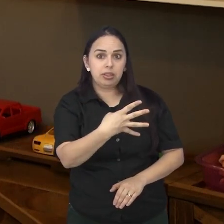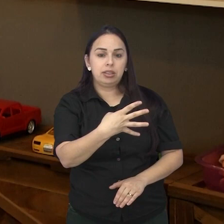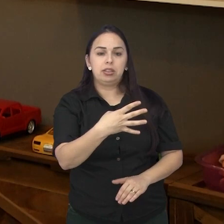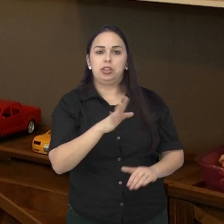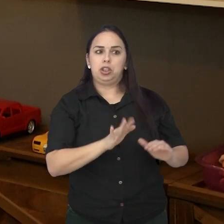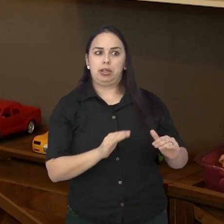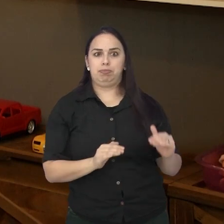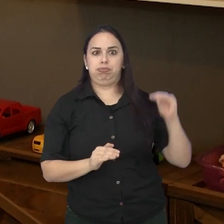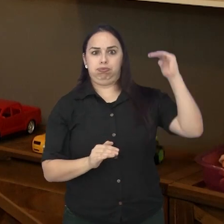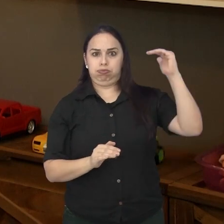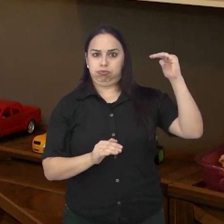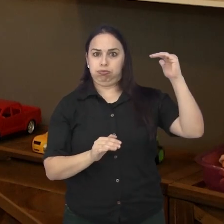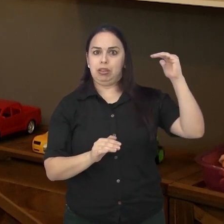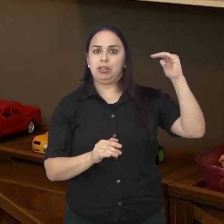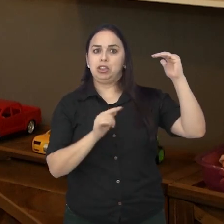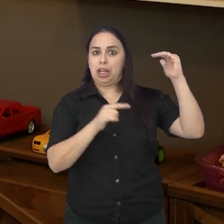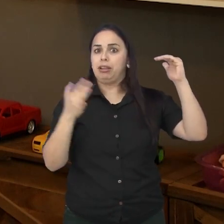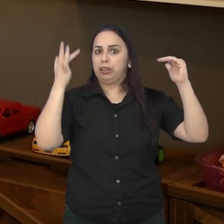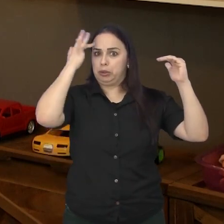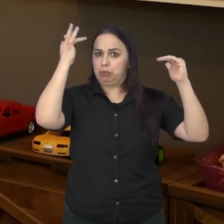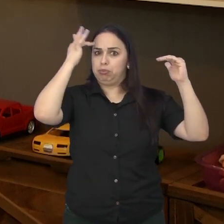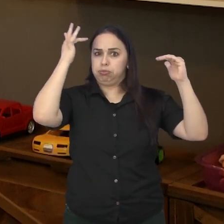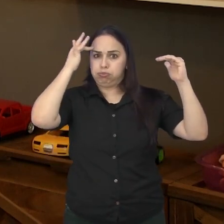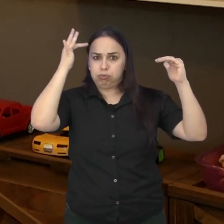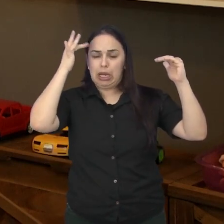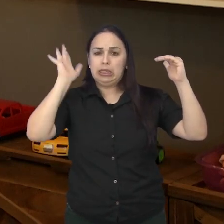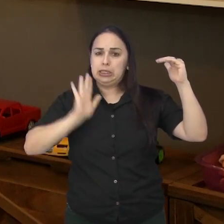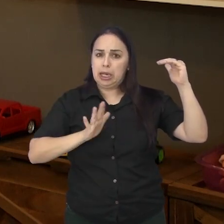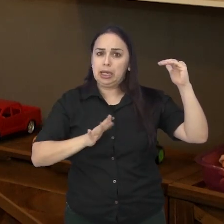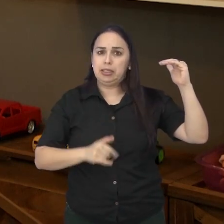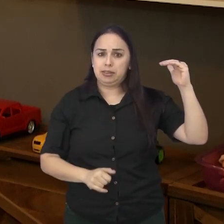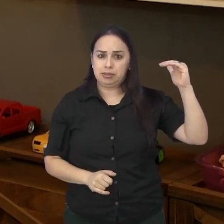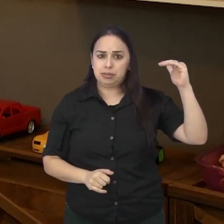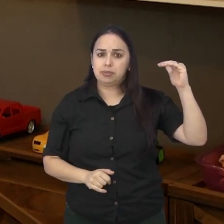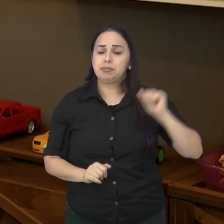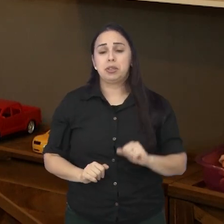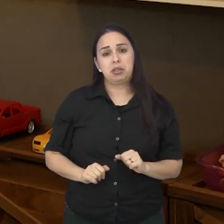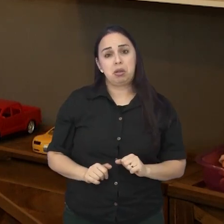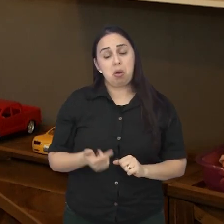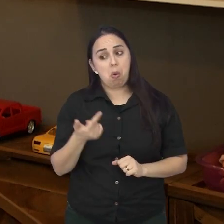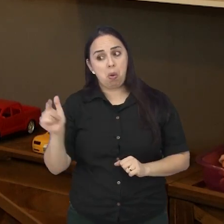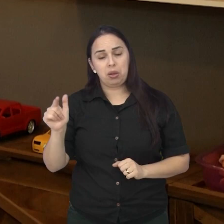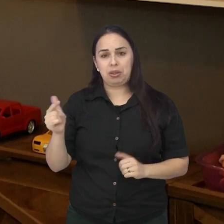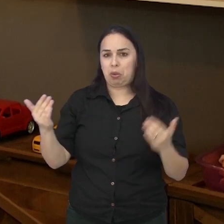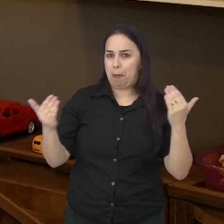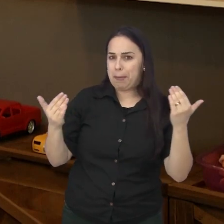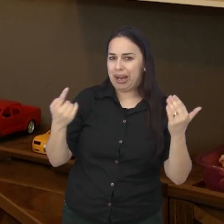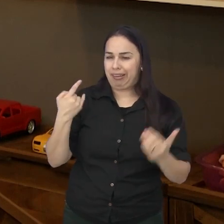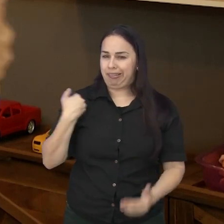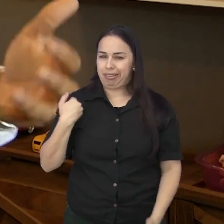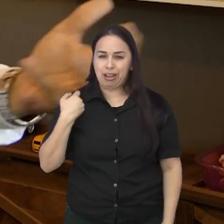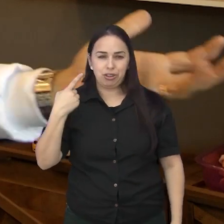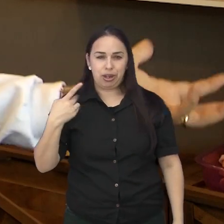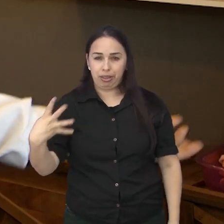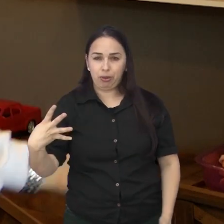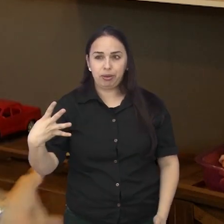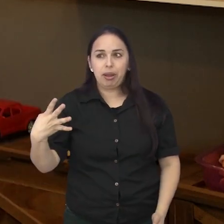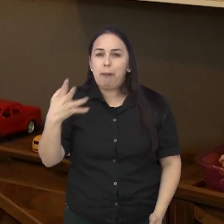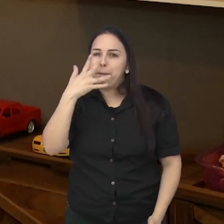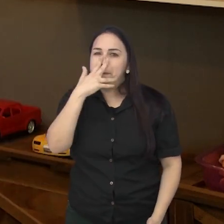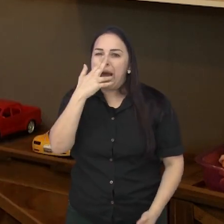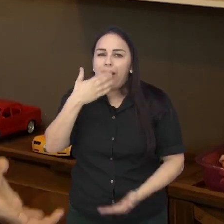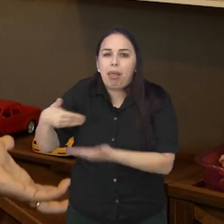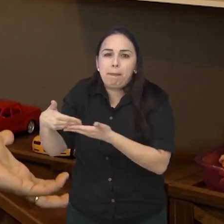que têm uma função maturacional bastante elaborada e outras de 14 anos que se comportam